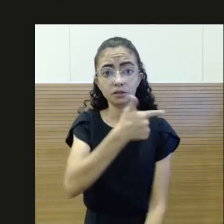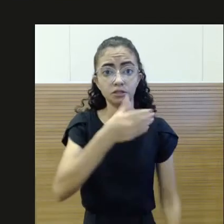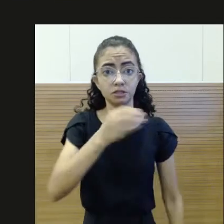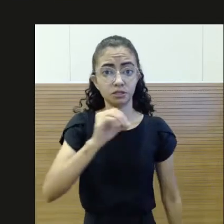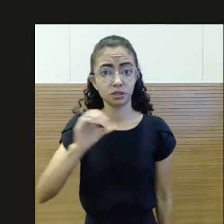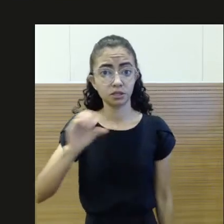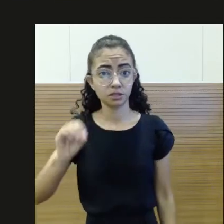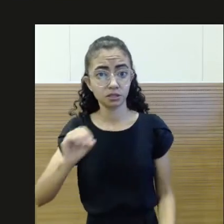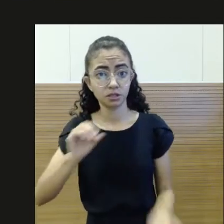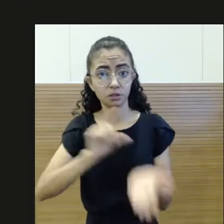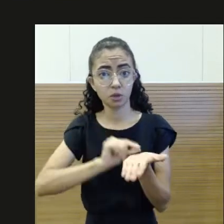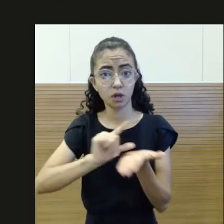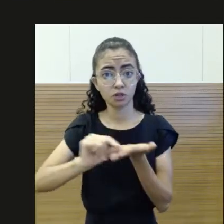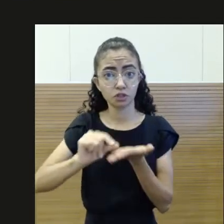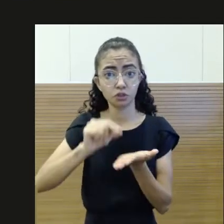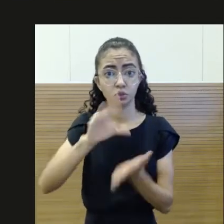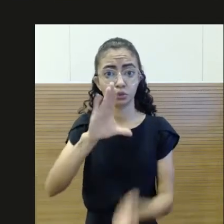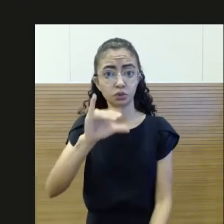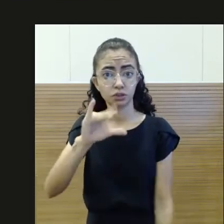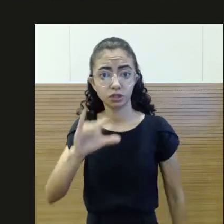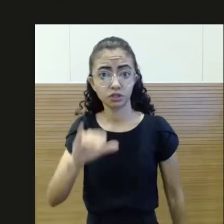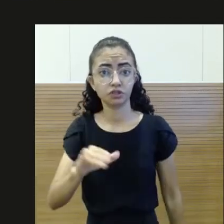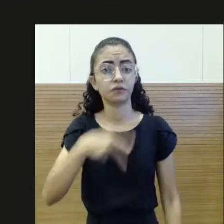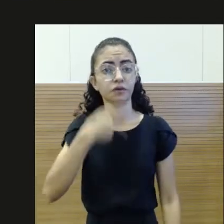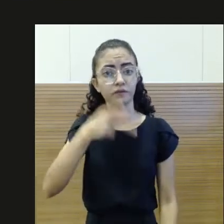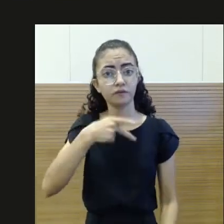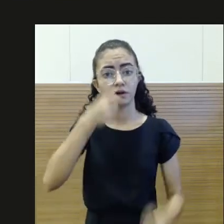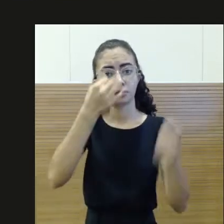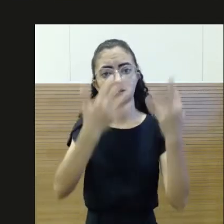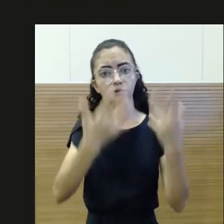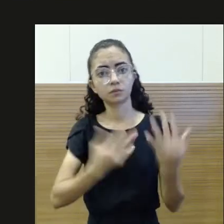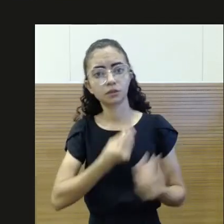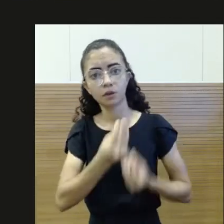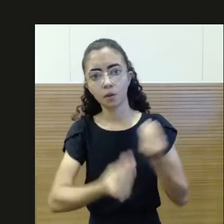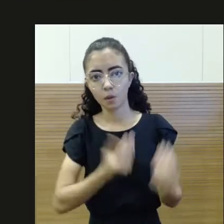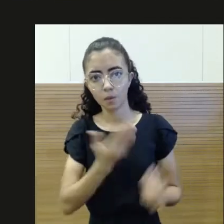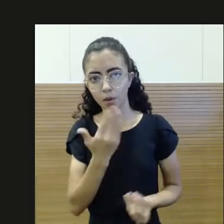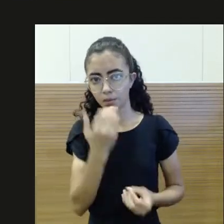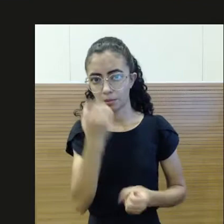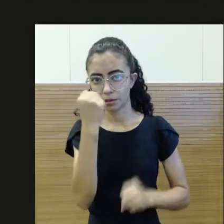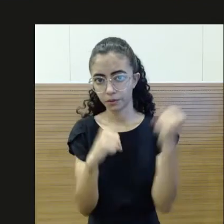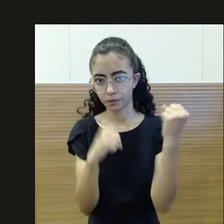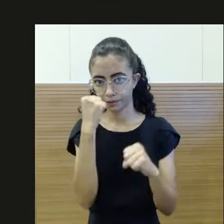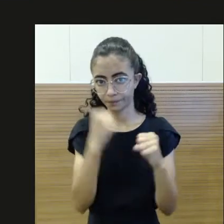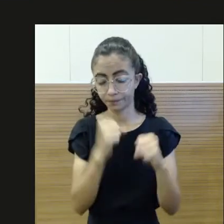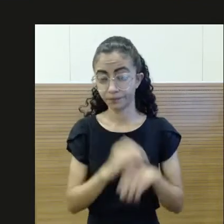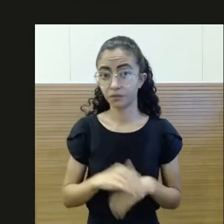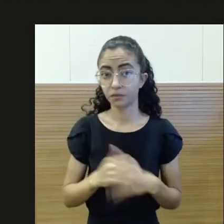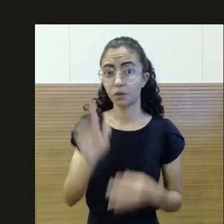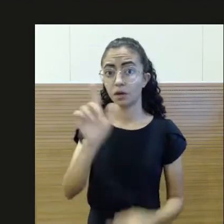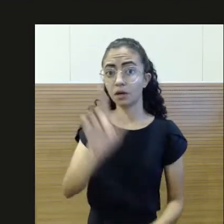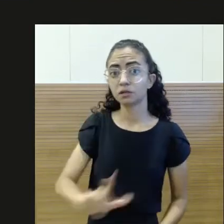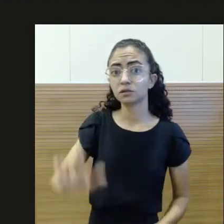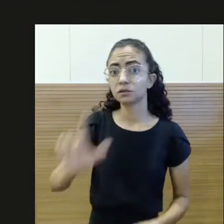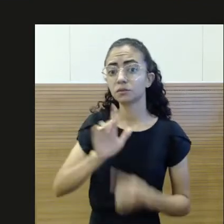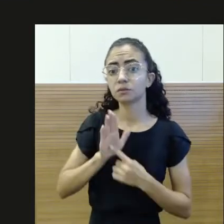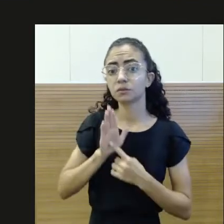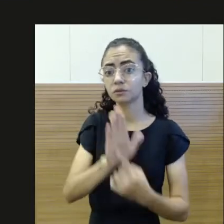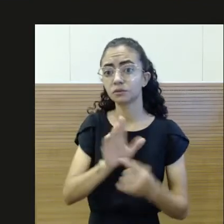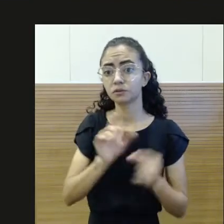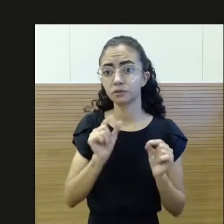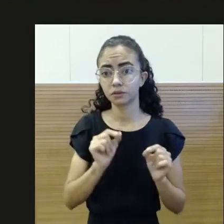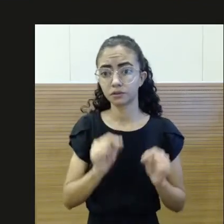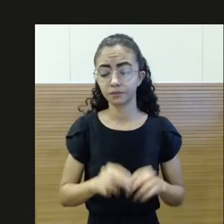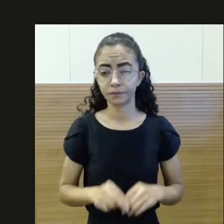científicos que utilizam esse termo ultraprocessado. E o que mostra essa literatura científica? Uma parte desses resultados